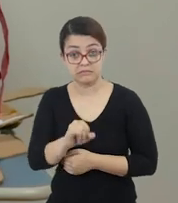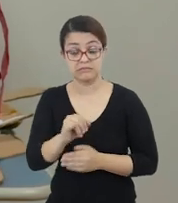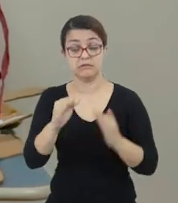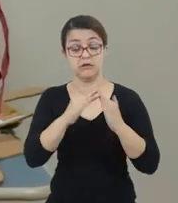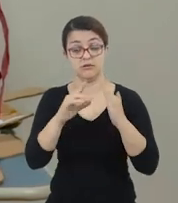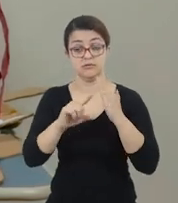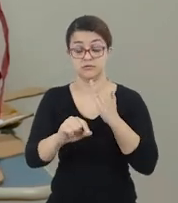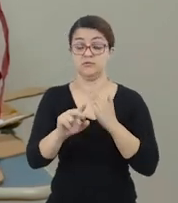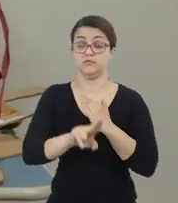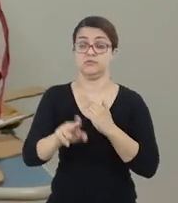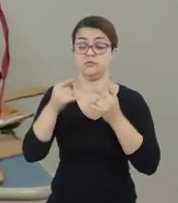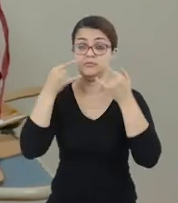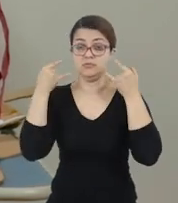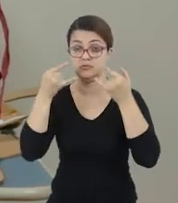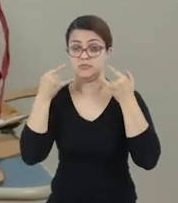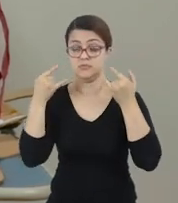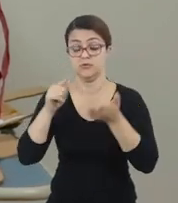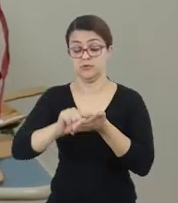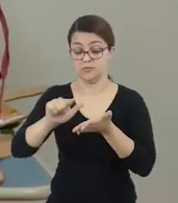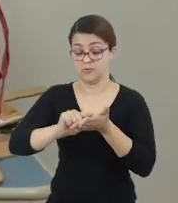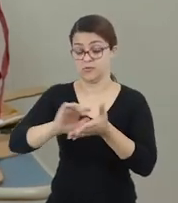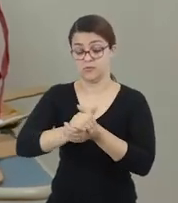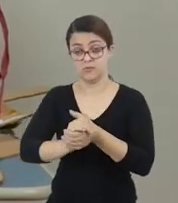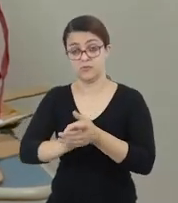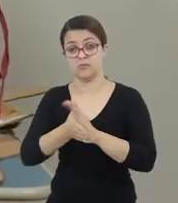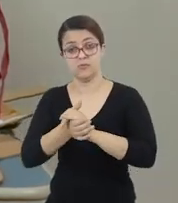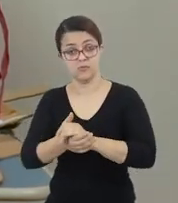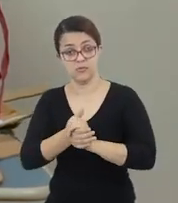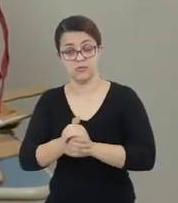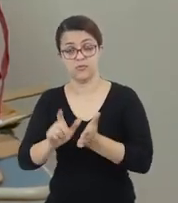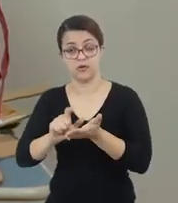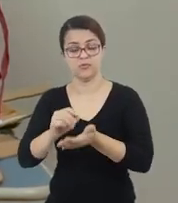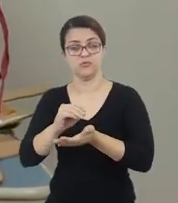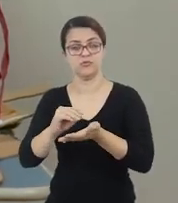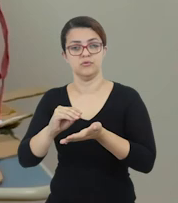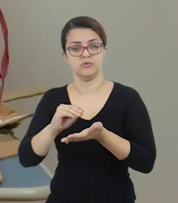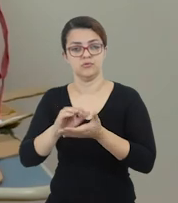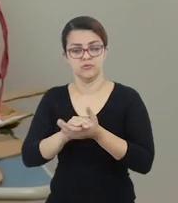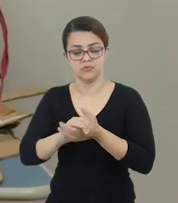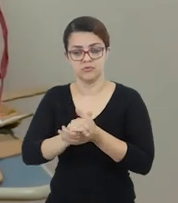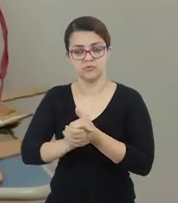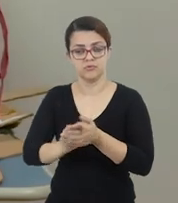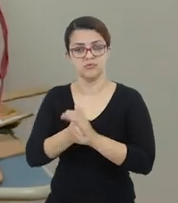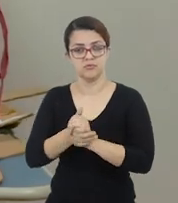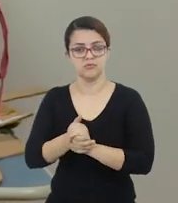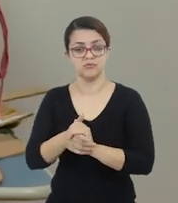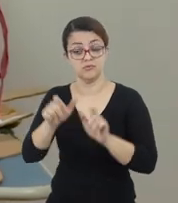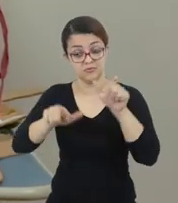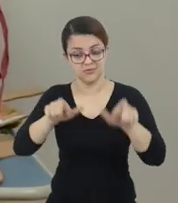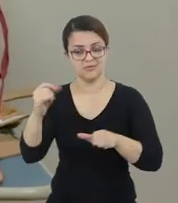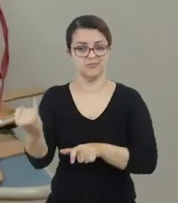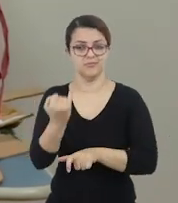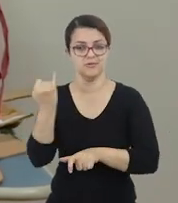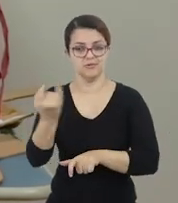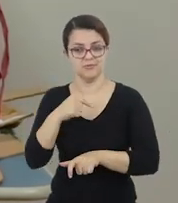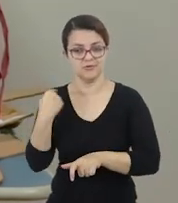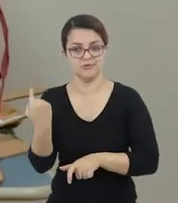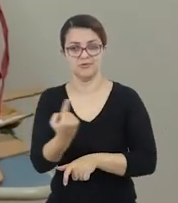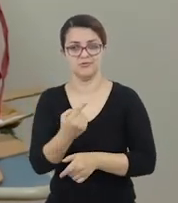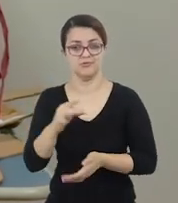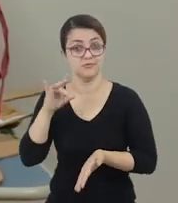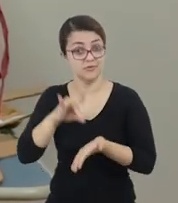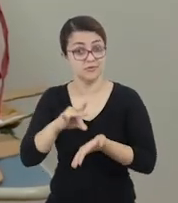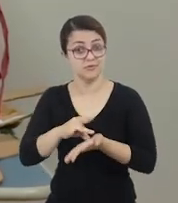sair, usem máscaras, lavem bem as mãos, usem álcool em gel. Vocês são muito importantes para nós,